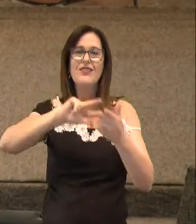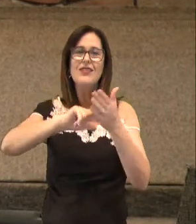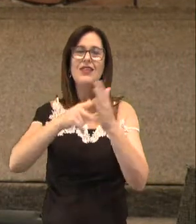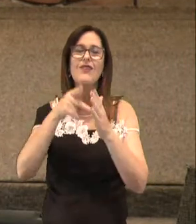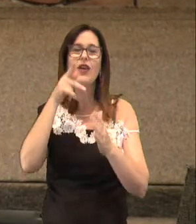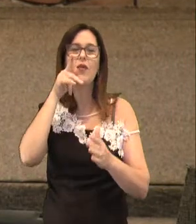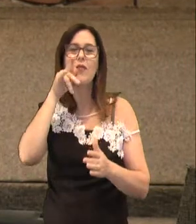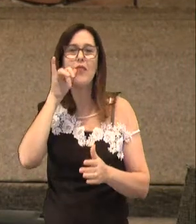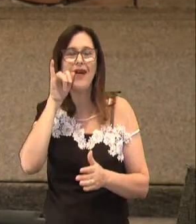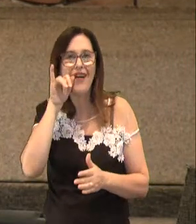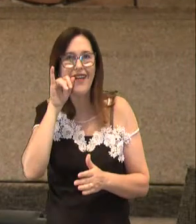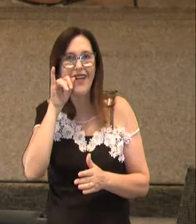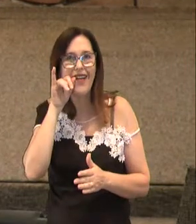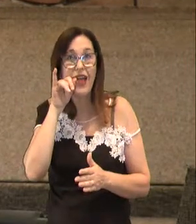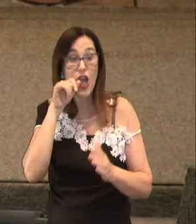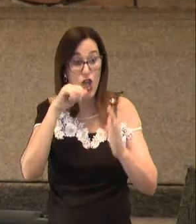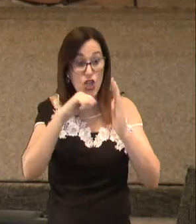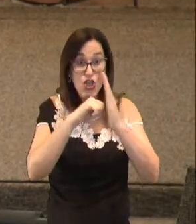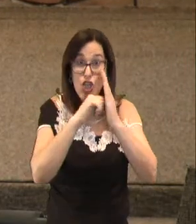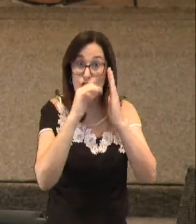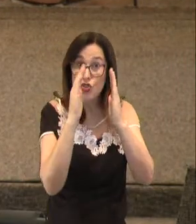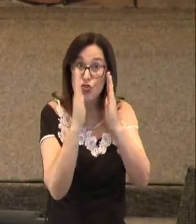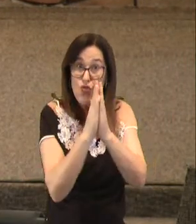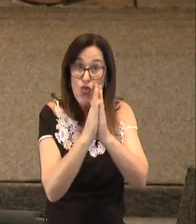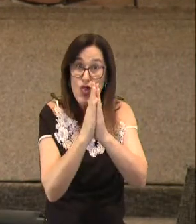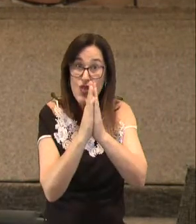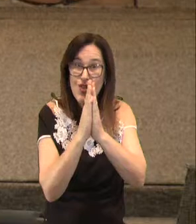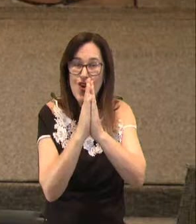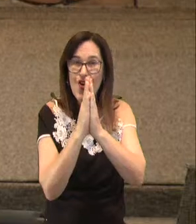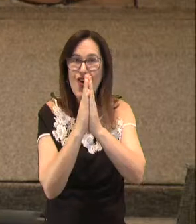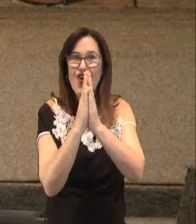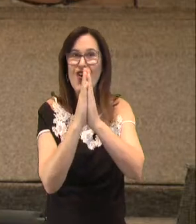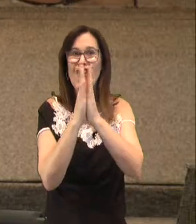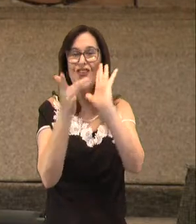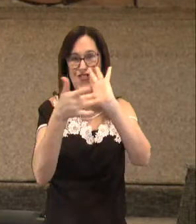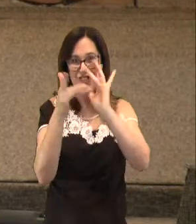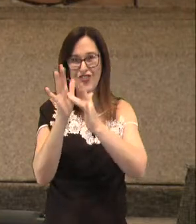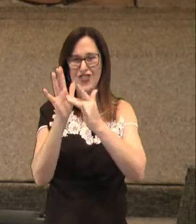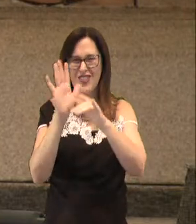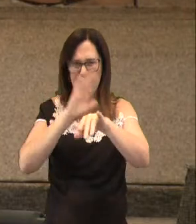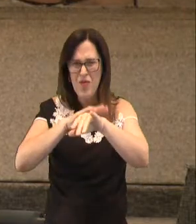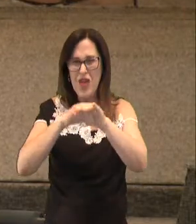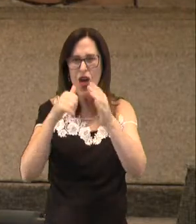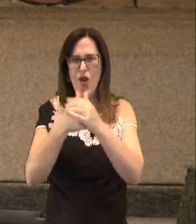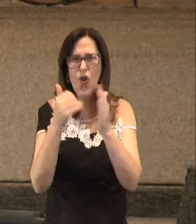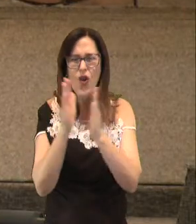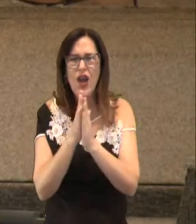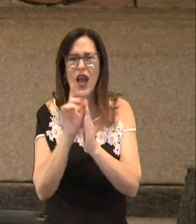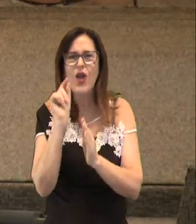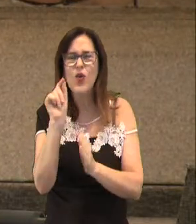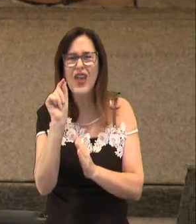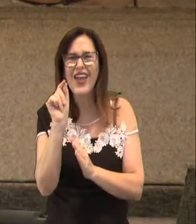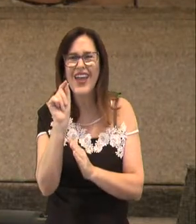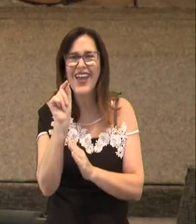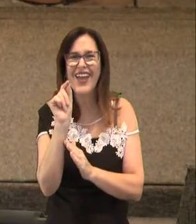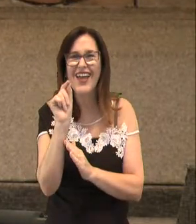Nas orações de Jesus, esse termo Abi não era utilizado, esse termo servia para ser